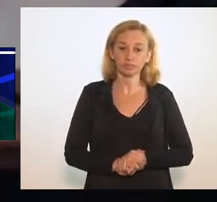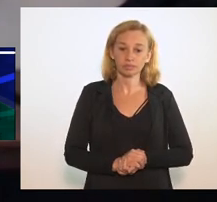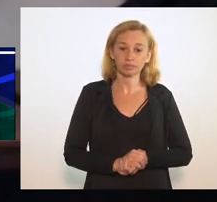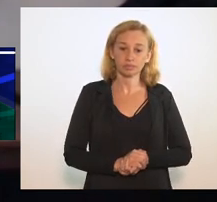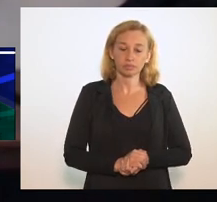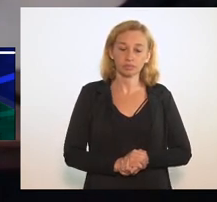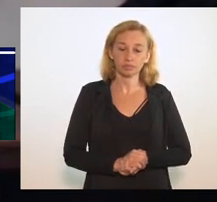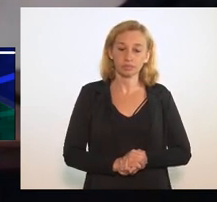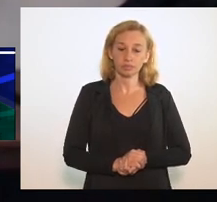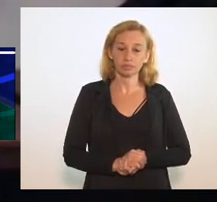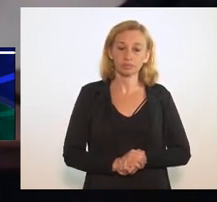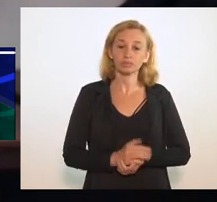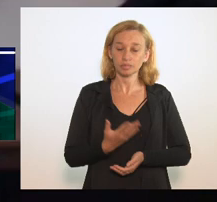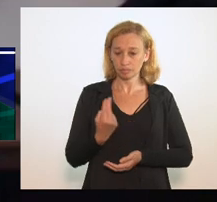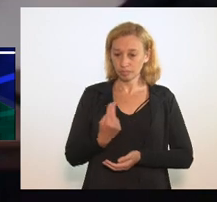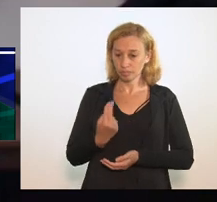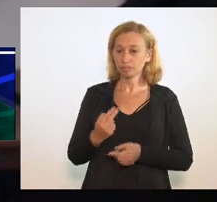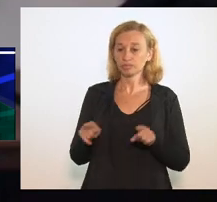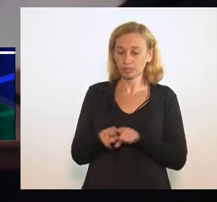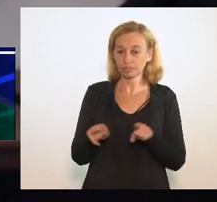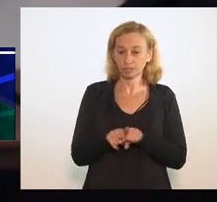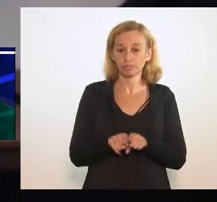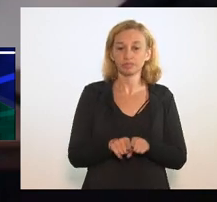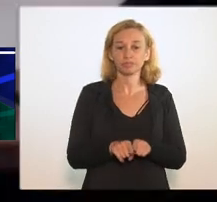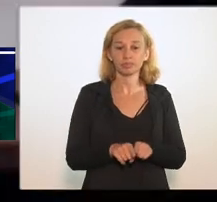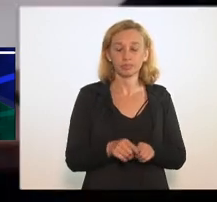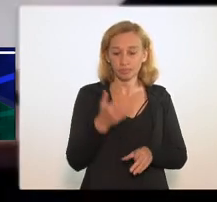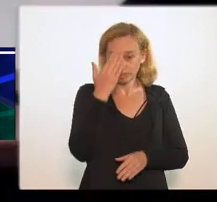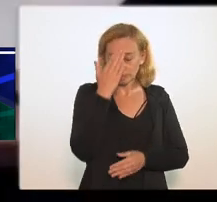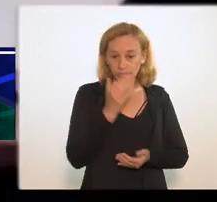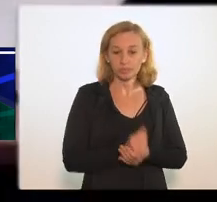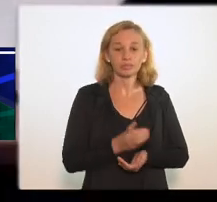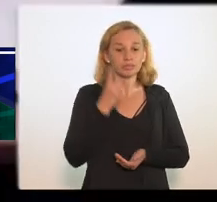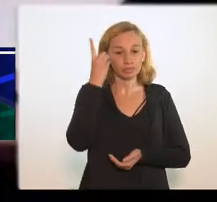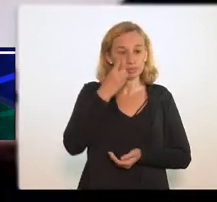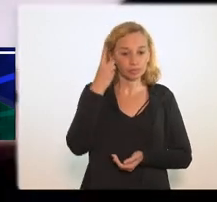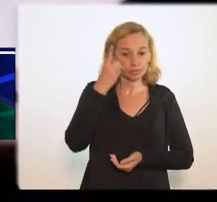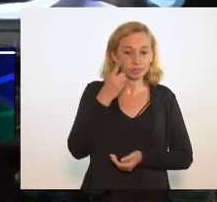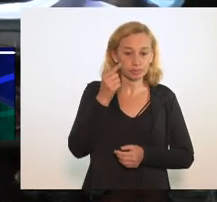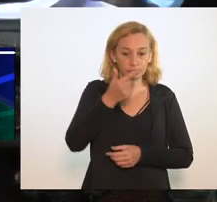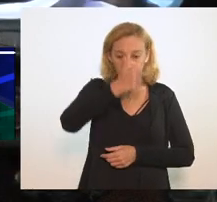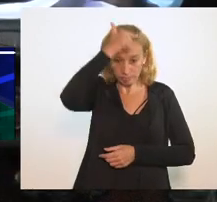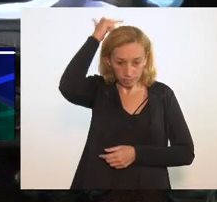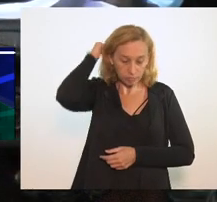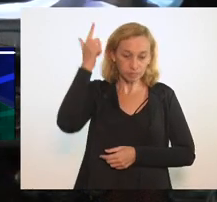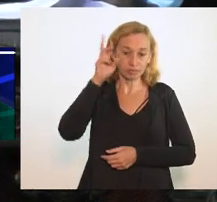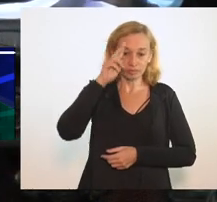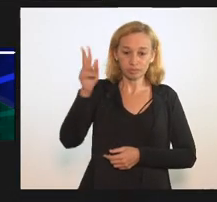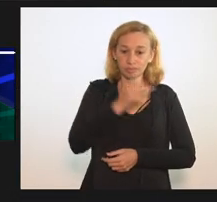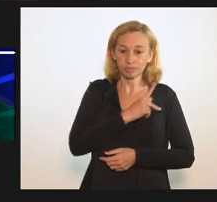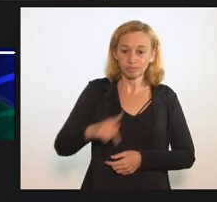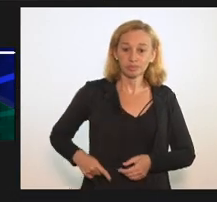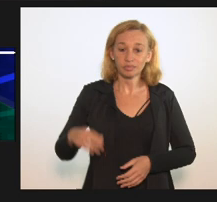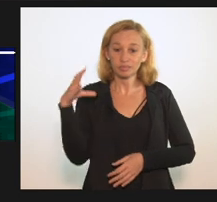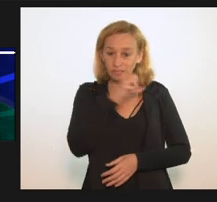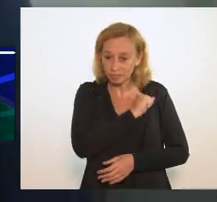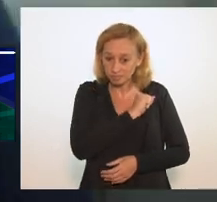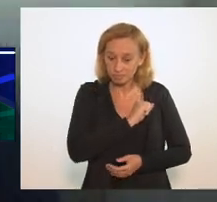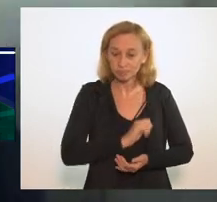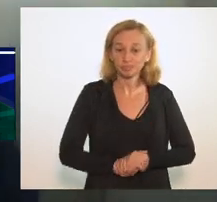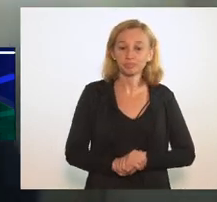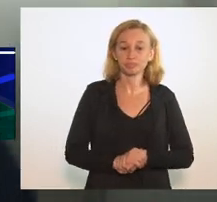coautoria, gostaria de ser coautor. Obrigado. Deputado Luiz Paulo. Senhor presidente, rapidamente.